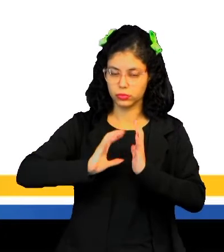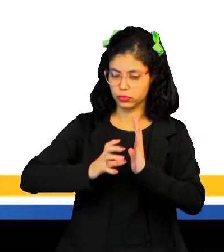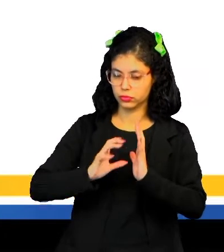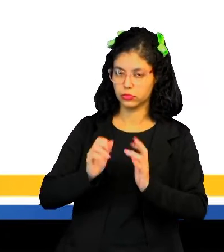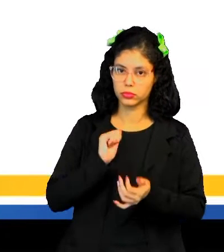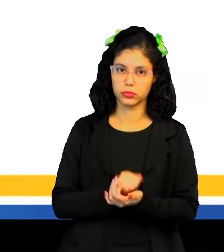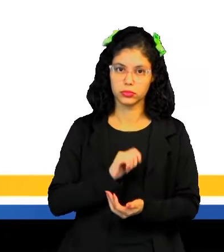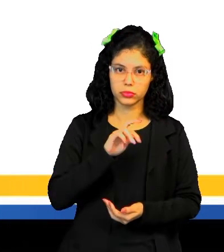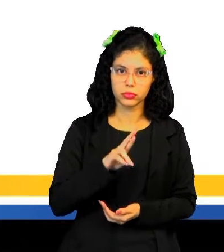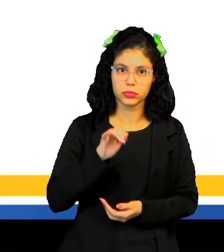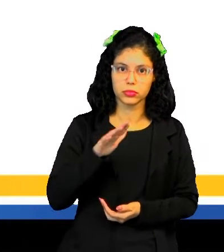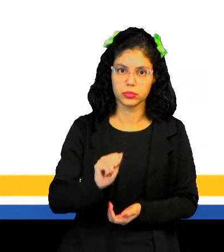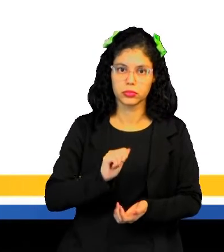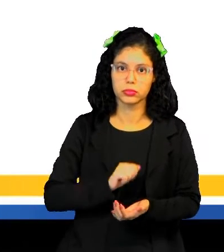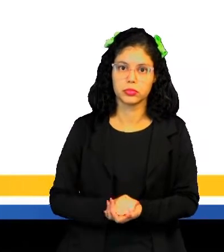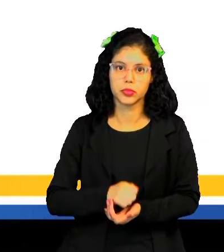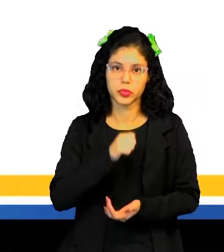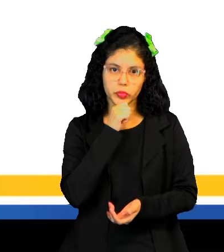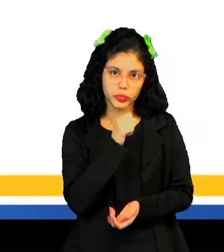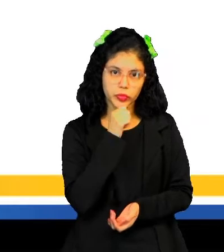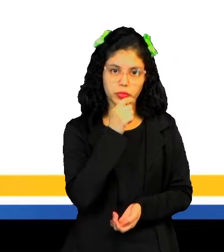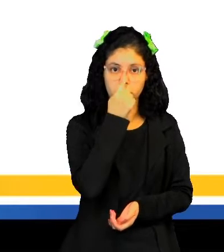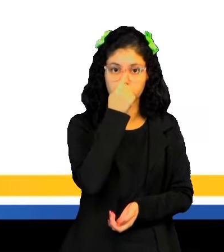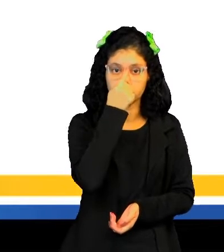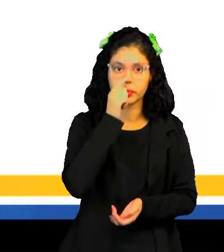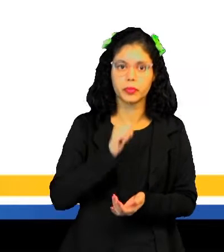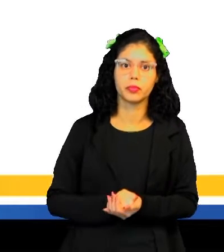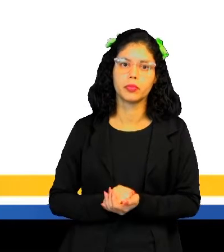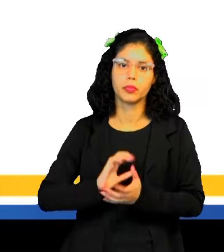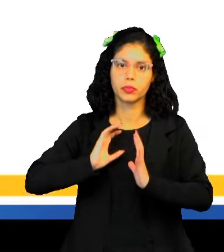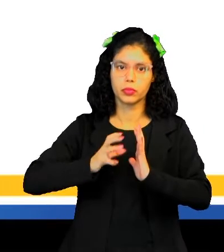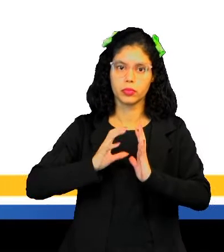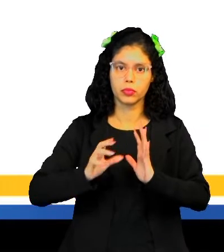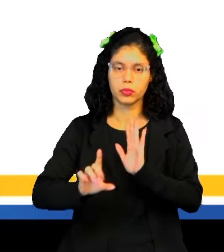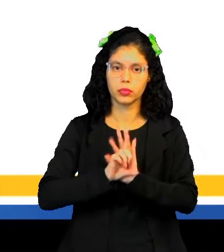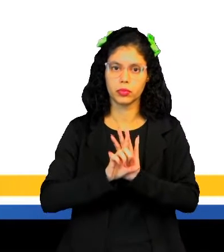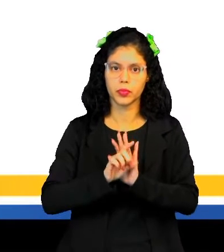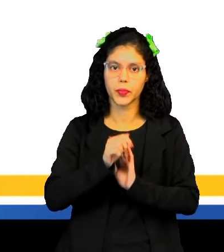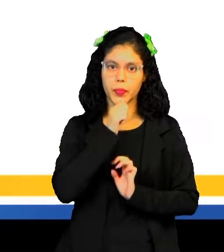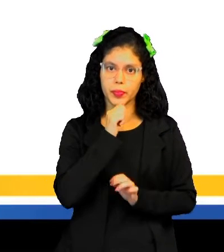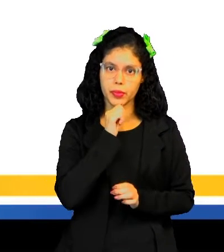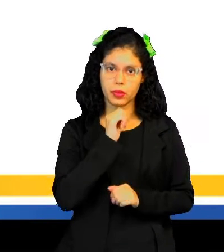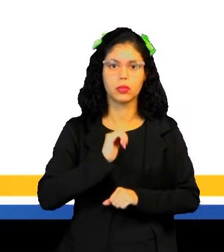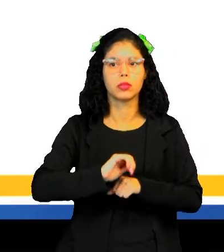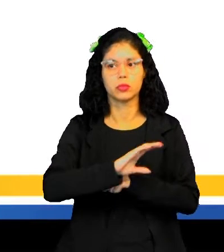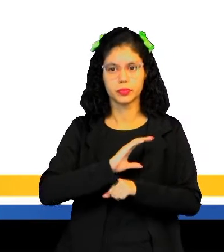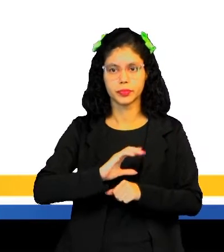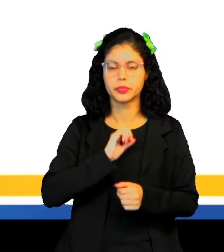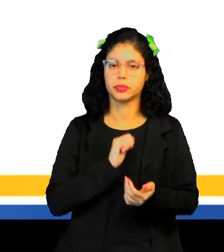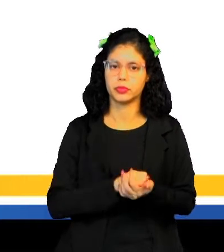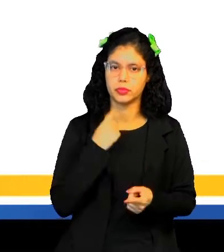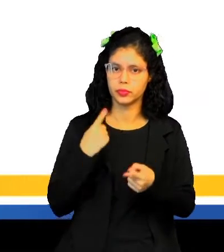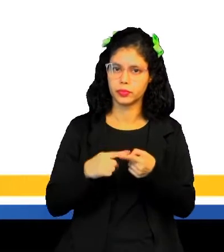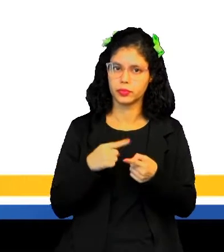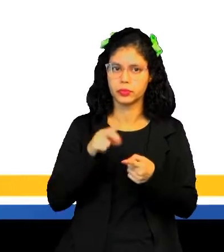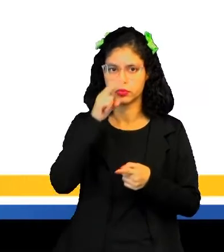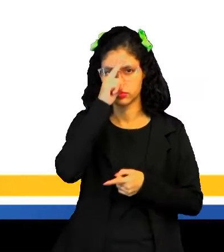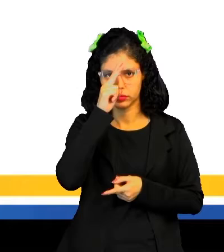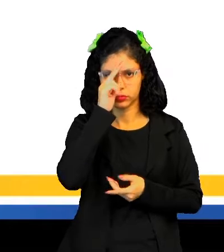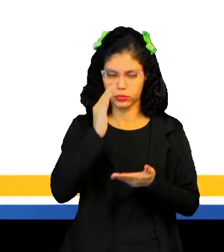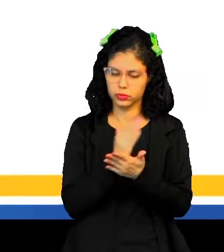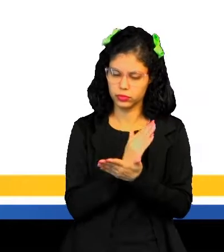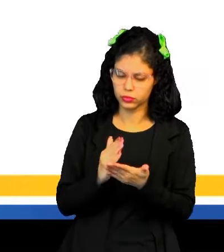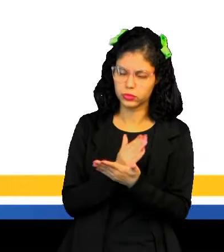dos anistiados, desde que seja em partidos legalmente constituídos, porque vamos lembrar que